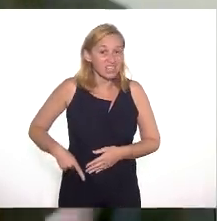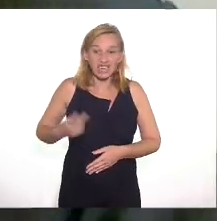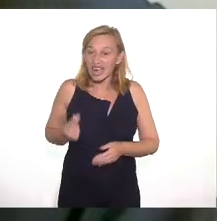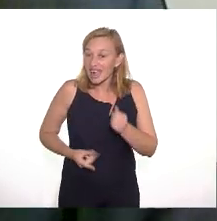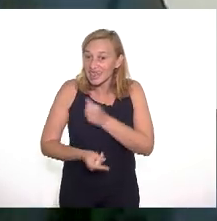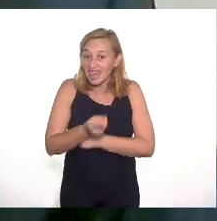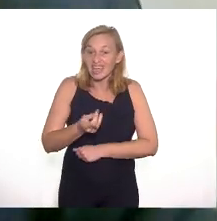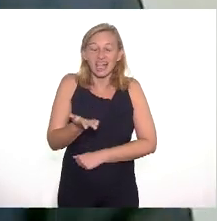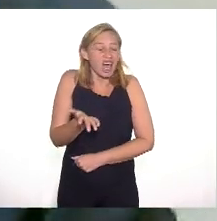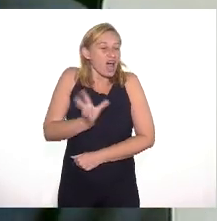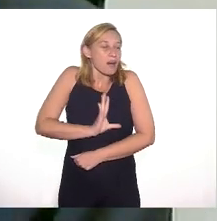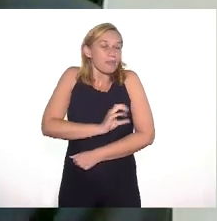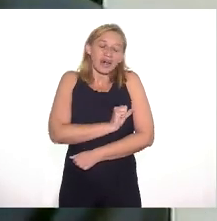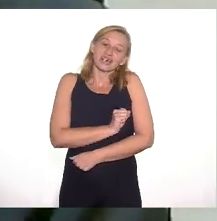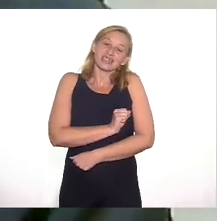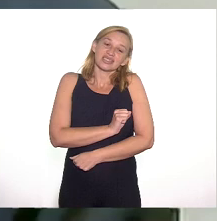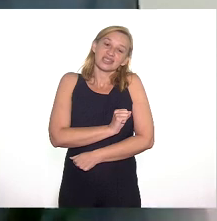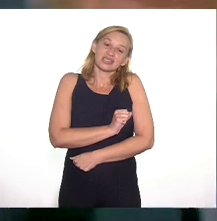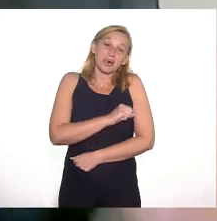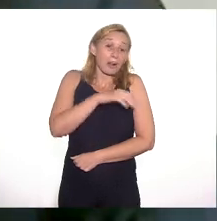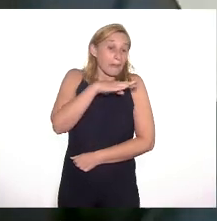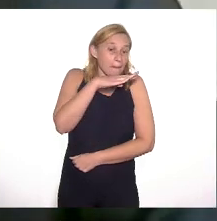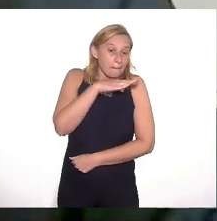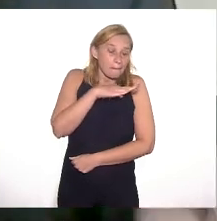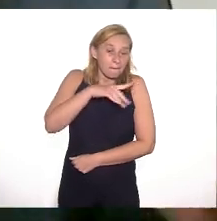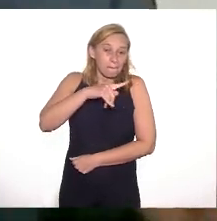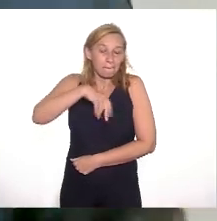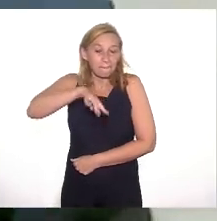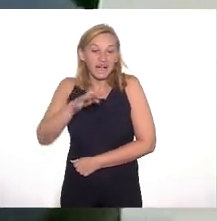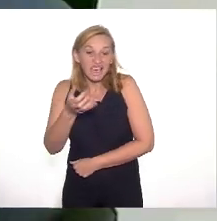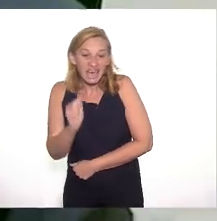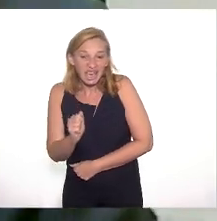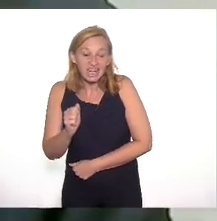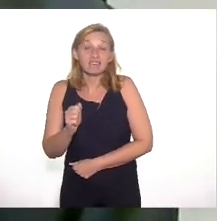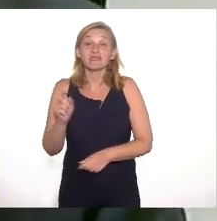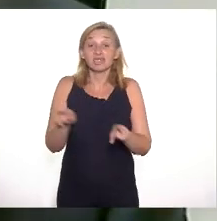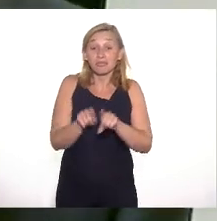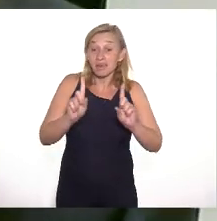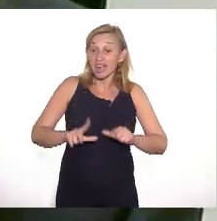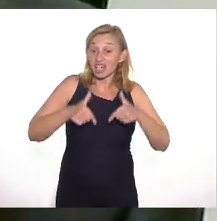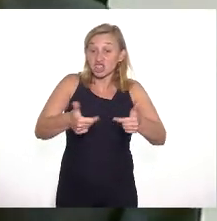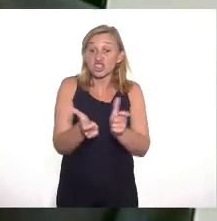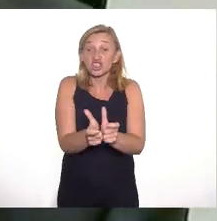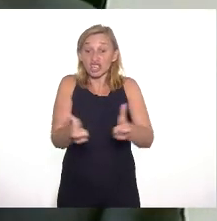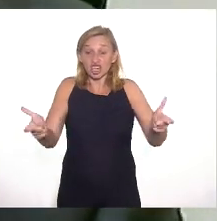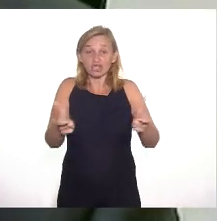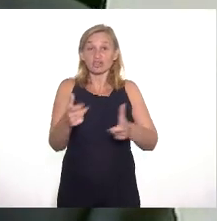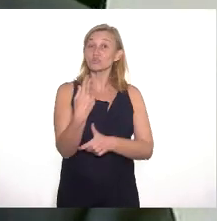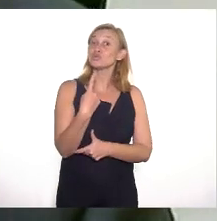da minha querida e amada Mangueira, que também vai fazer uma grande ação